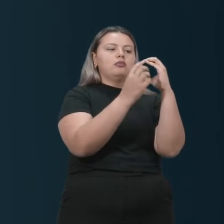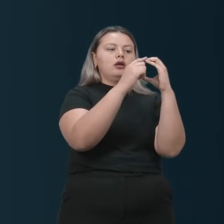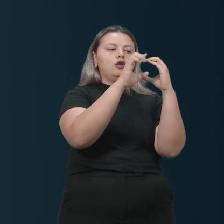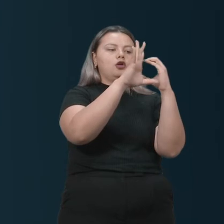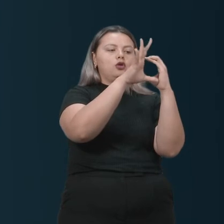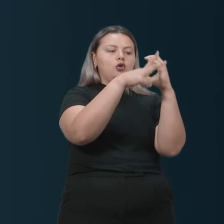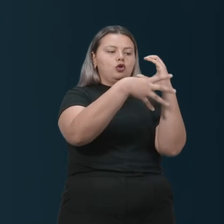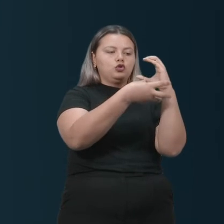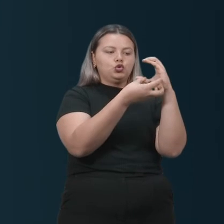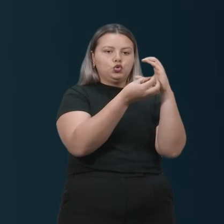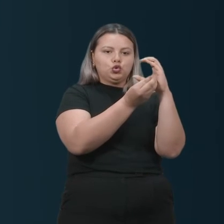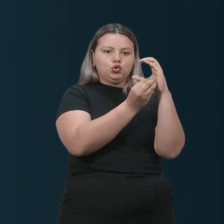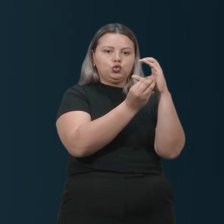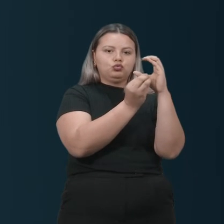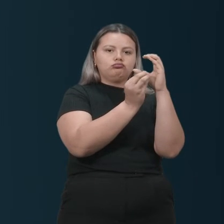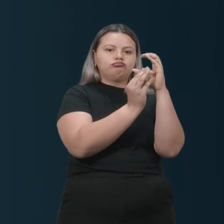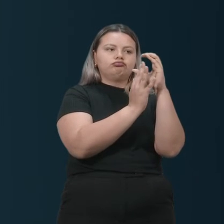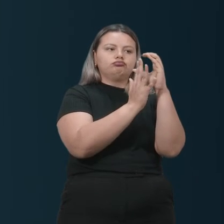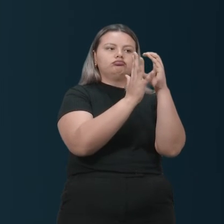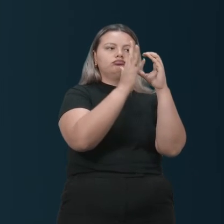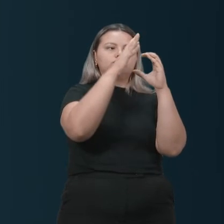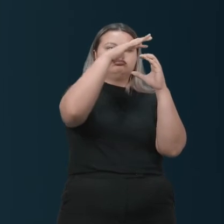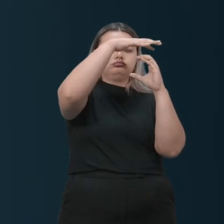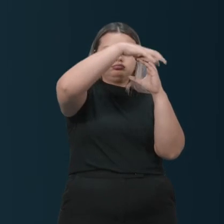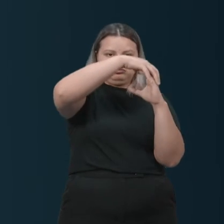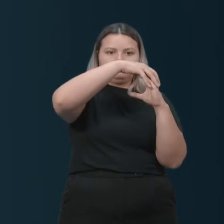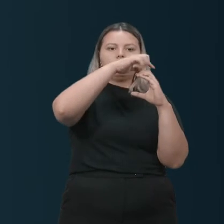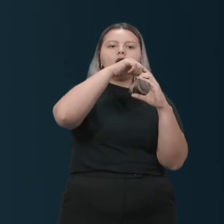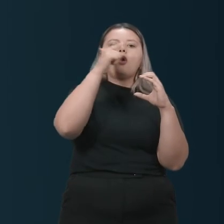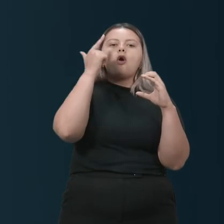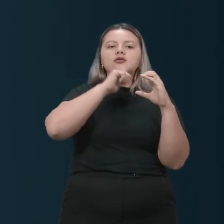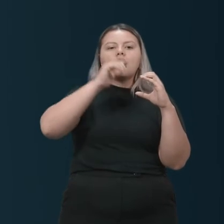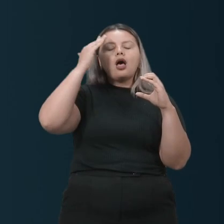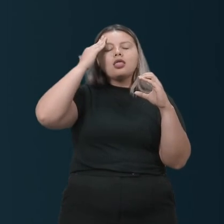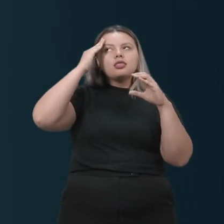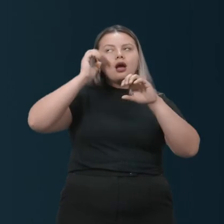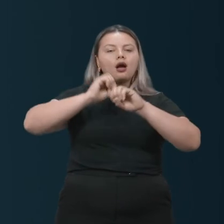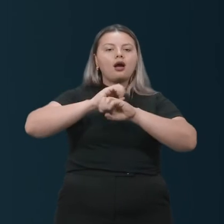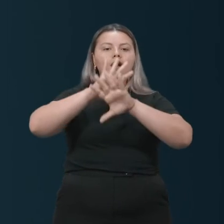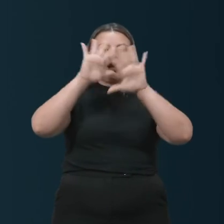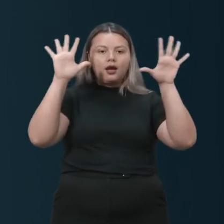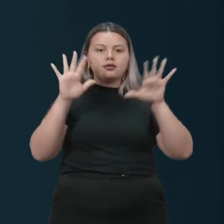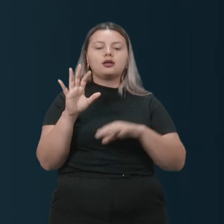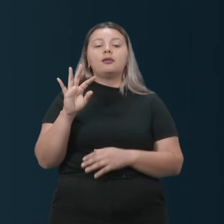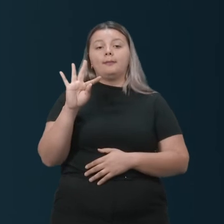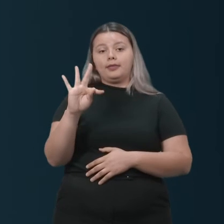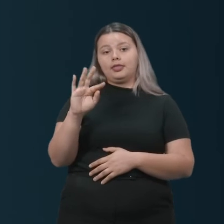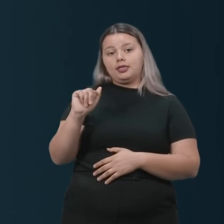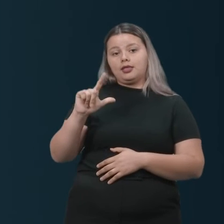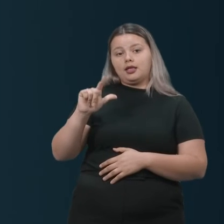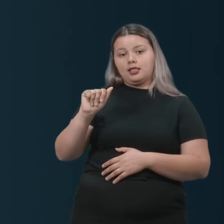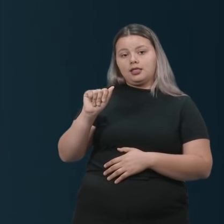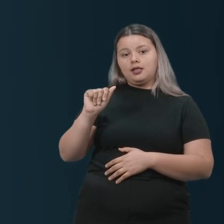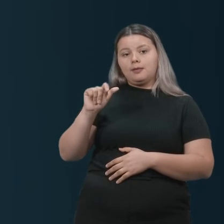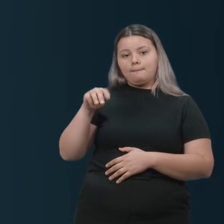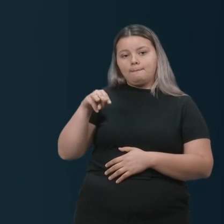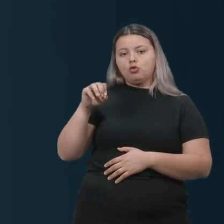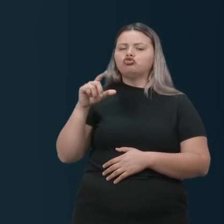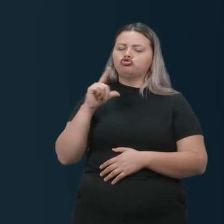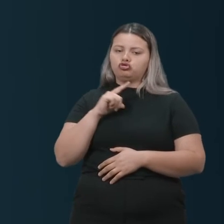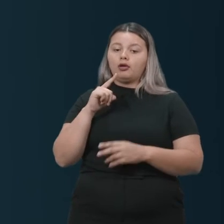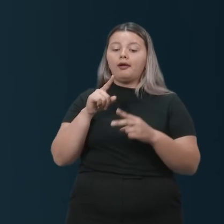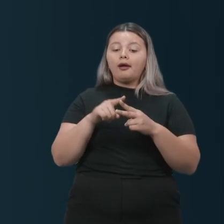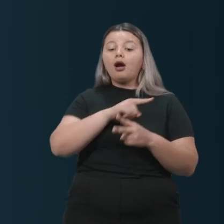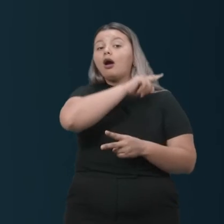regiões específicas responsáveis pelo seu processamento adequado. Além do tálamo, a gente tem o